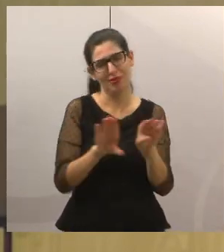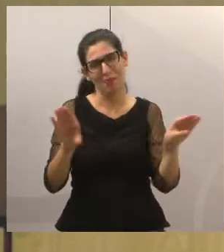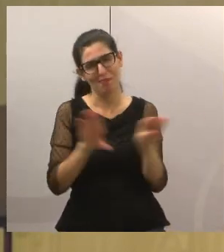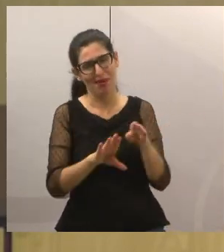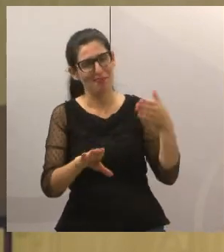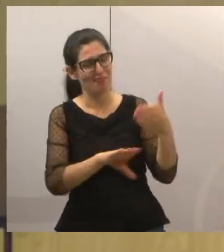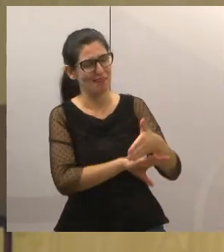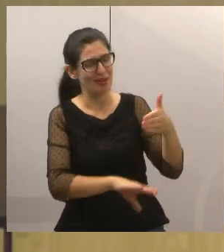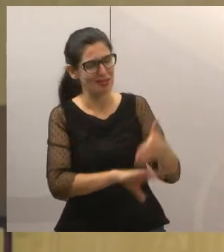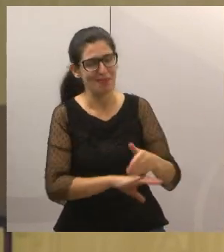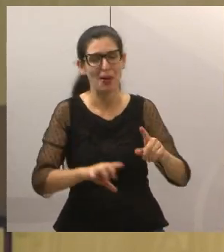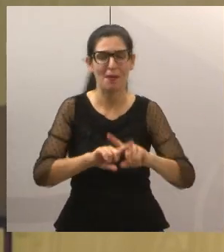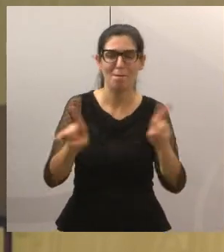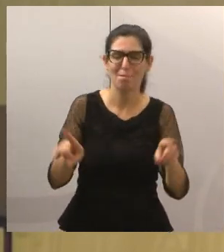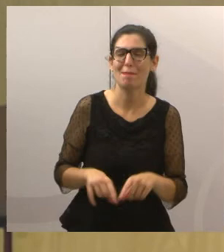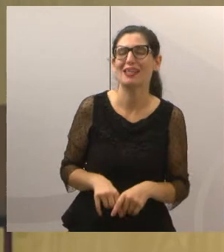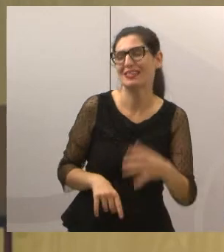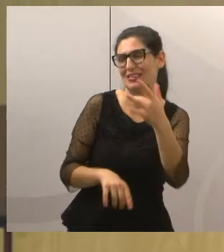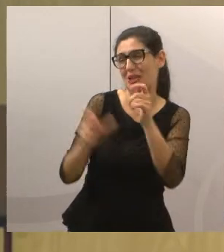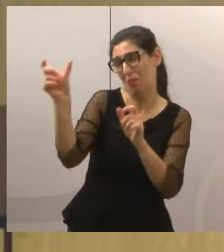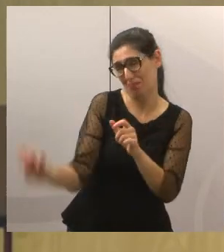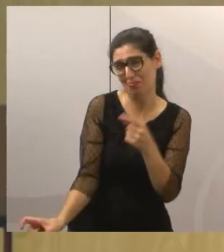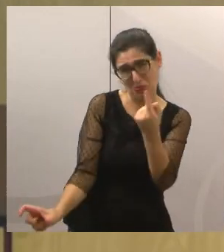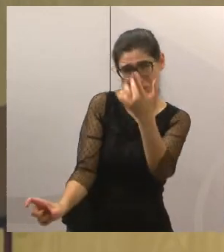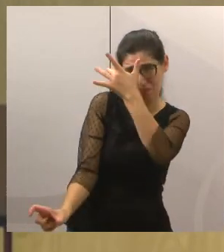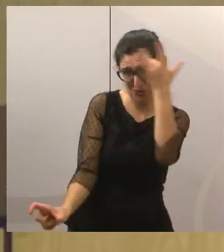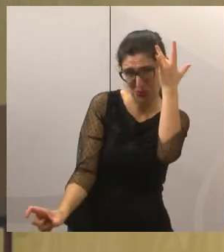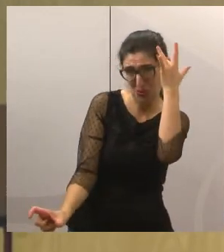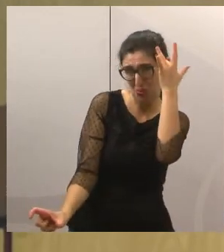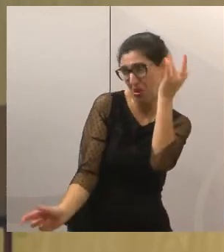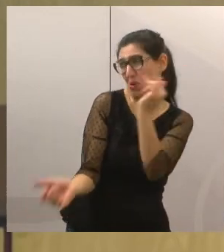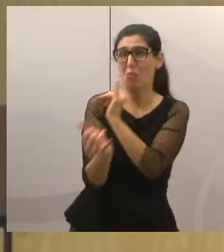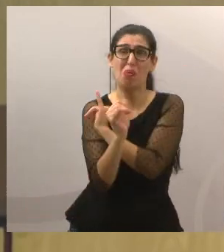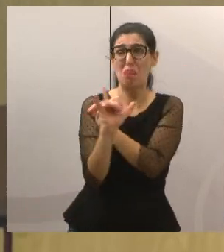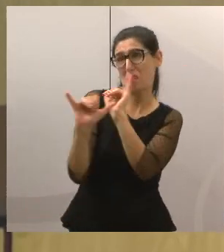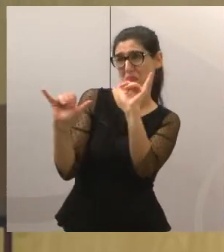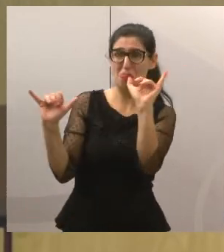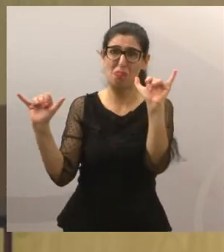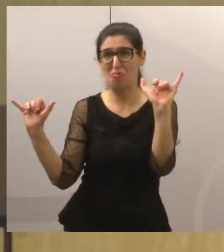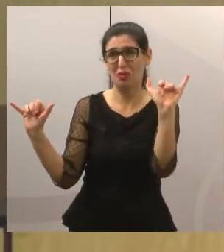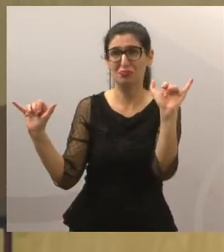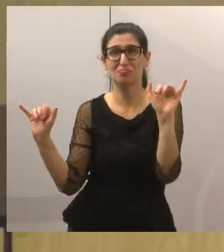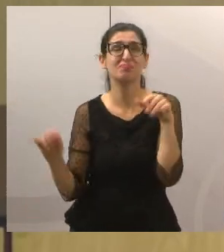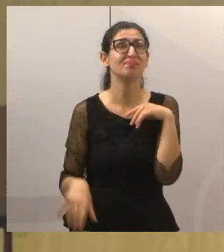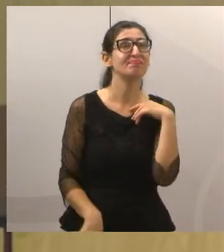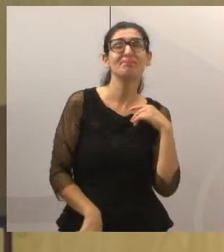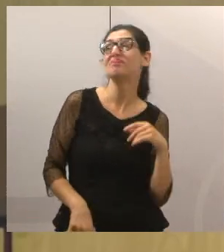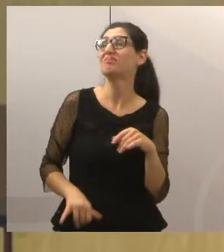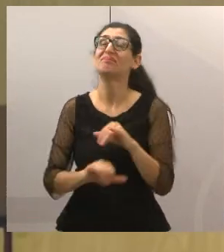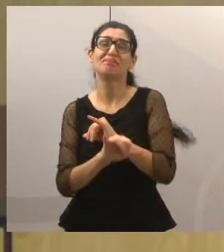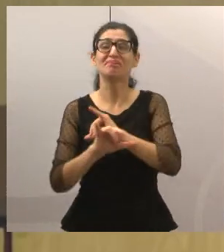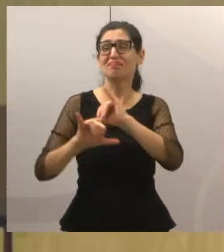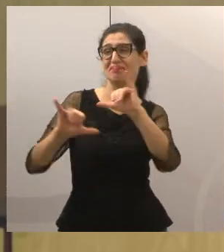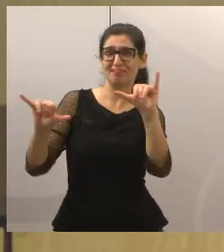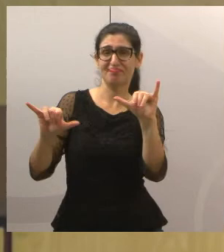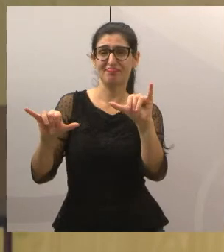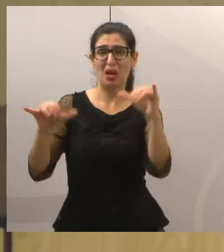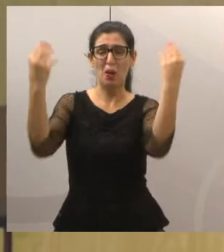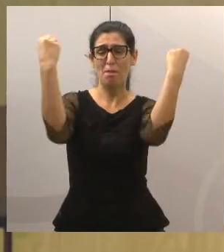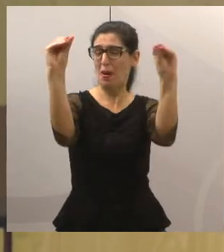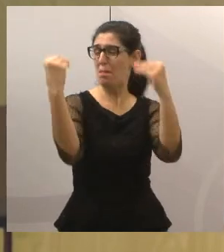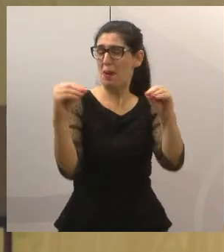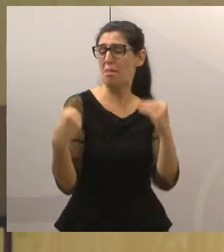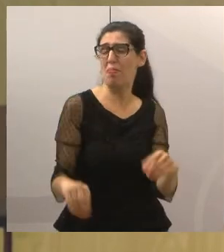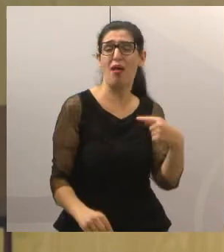fundo, só quem fez a propaganda é que apareceu. Mas eu não tenho certeza. Então, como sugestão, fica para vocês passarem para a